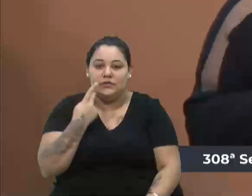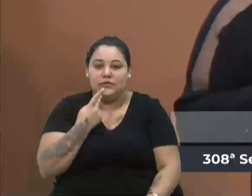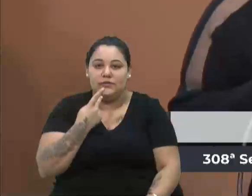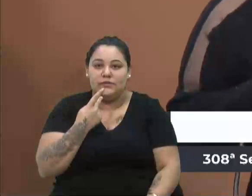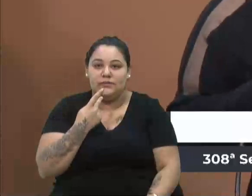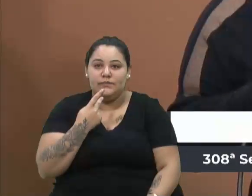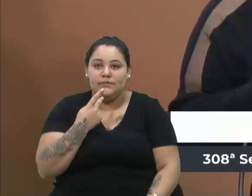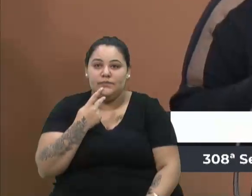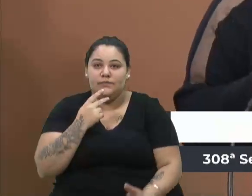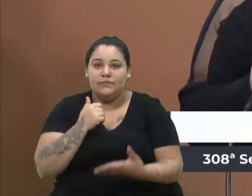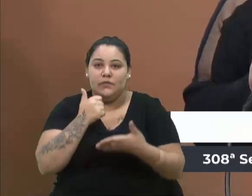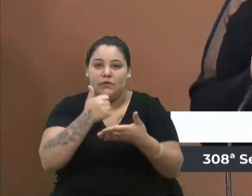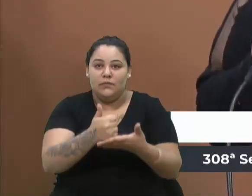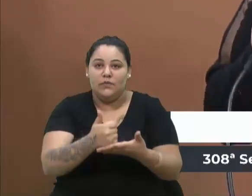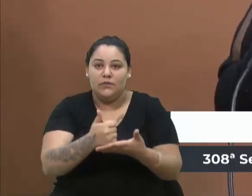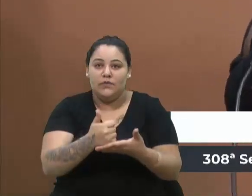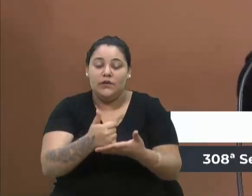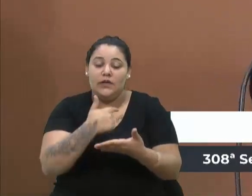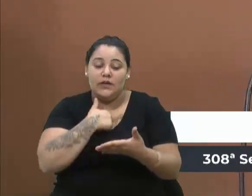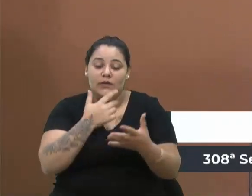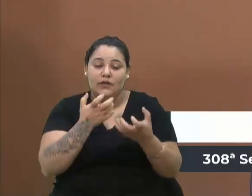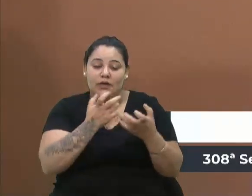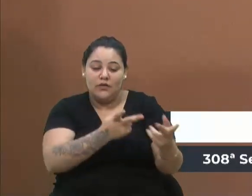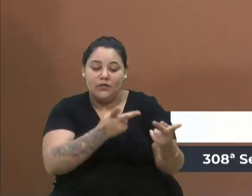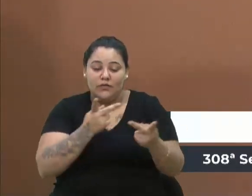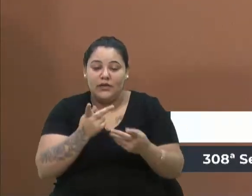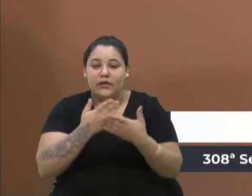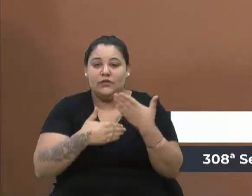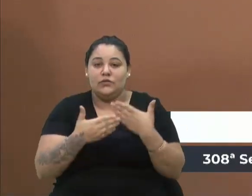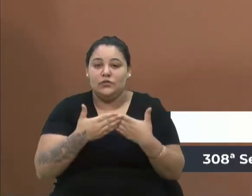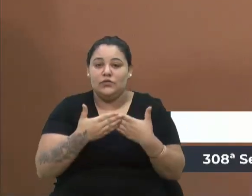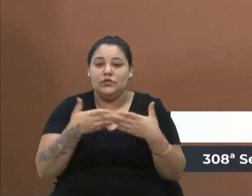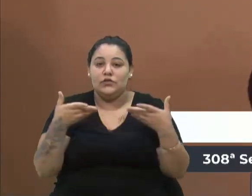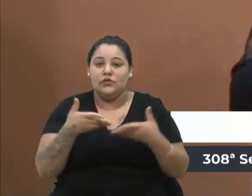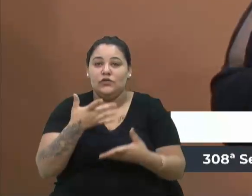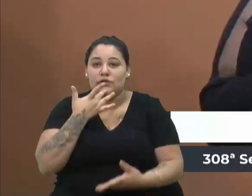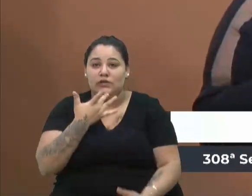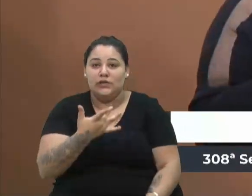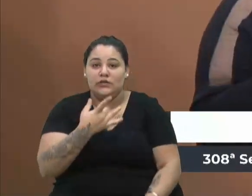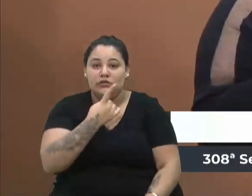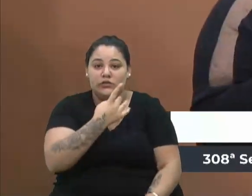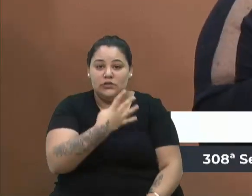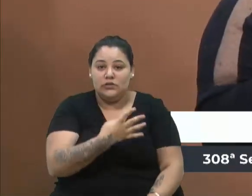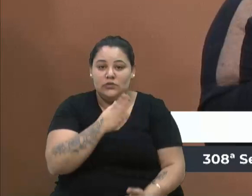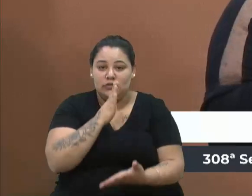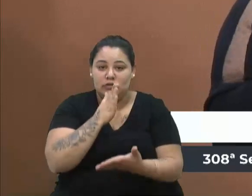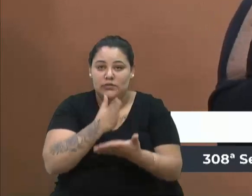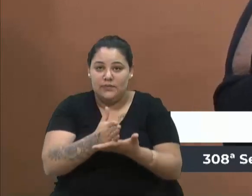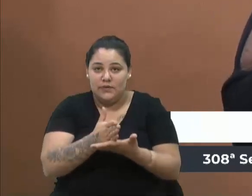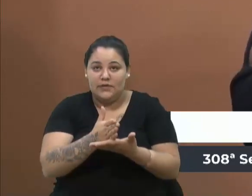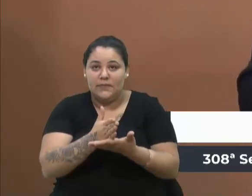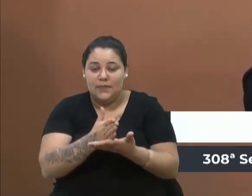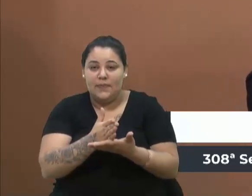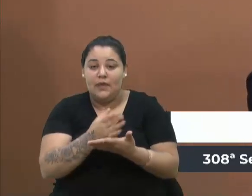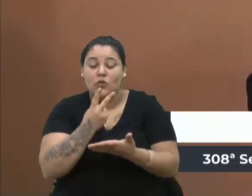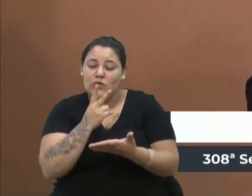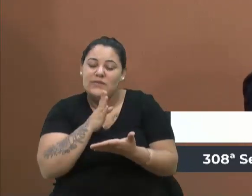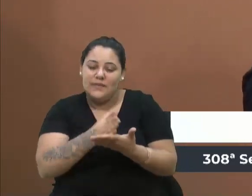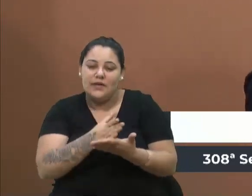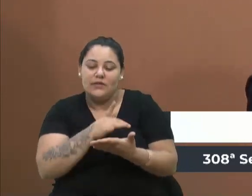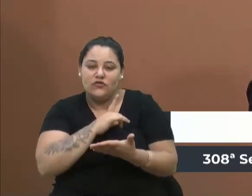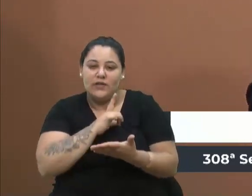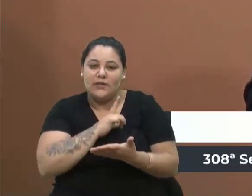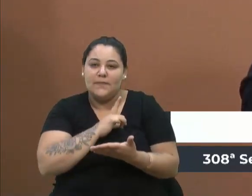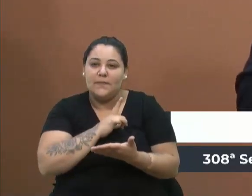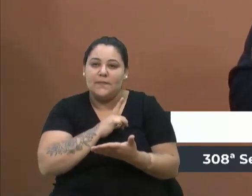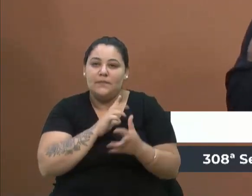e eu gostaria também de convidar a todos que hoje à tarde às 14:30 2:30 nós teremos uma